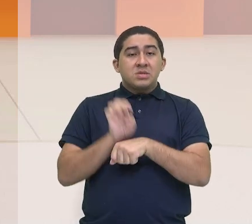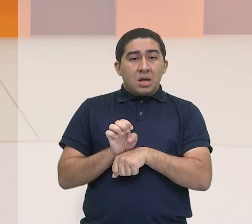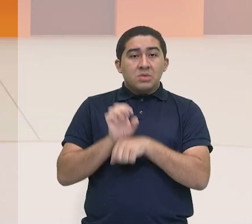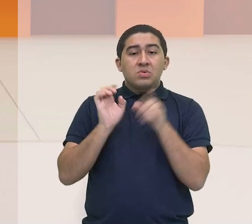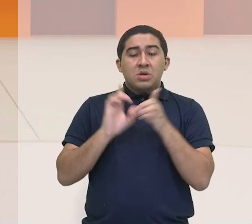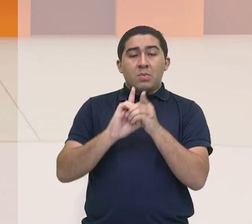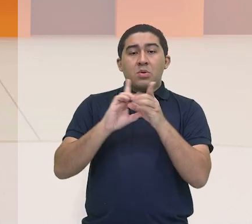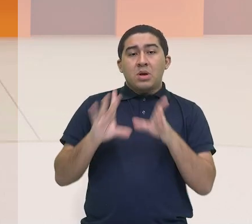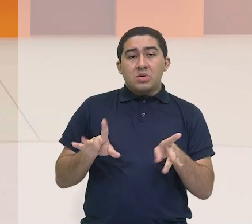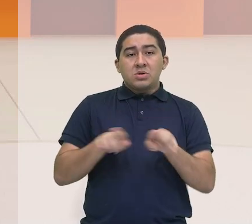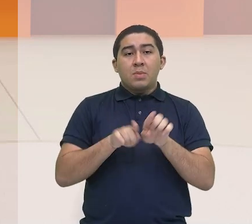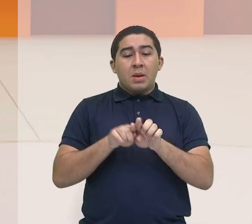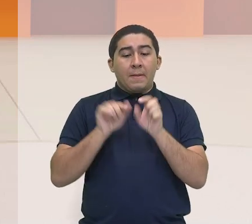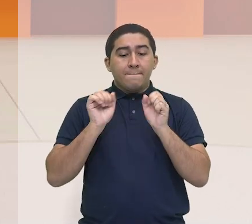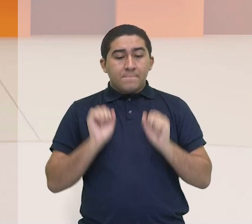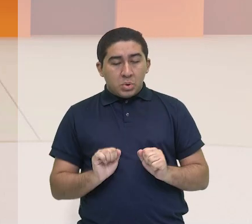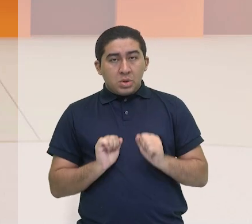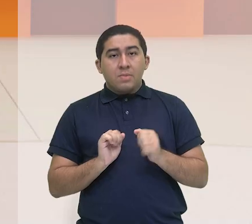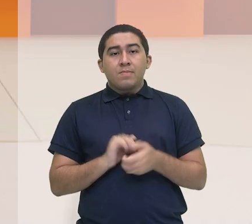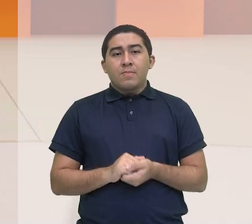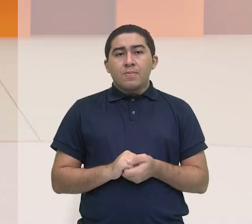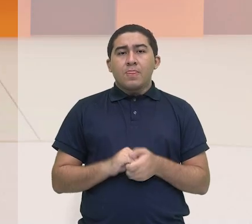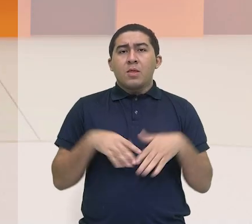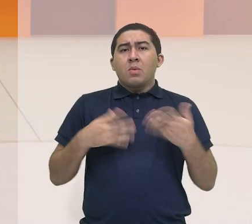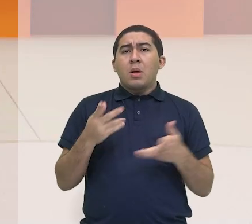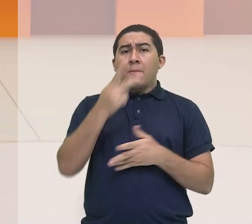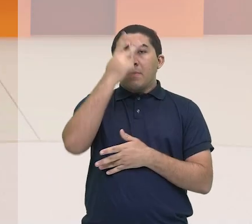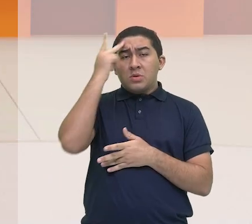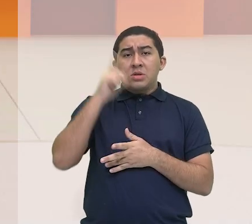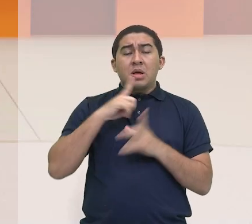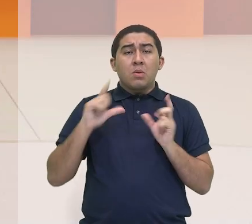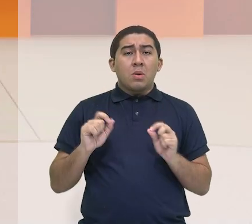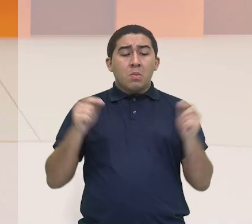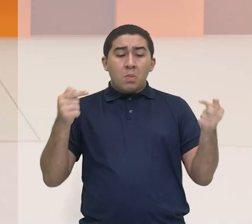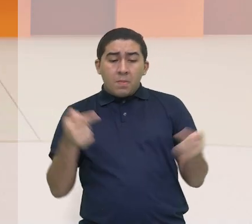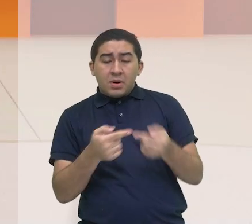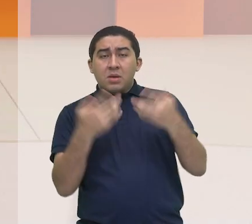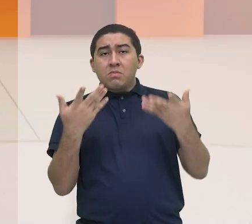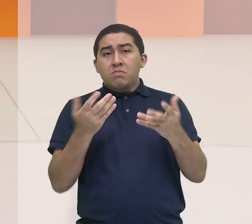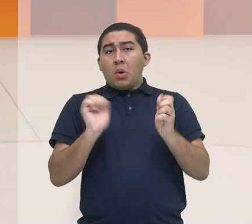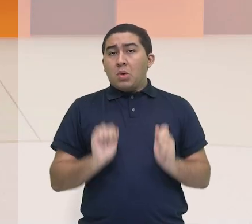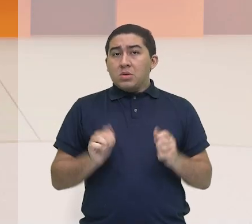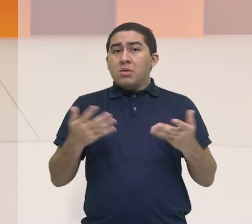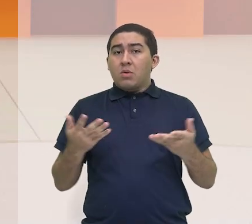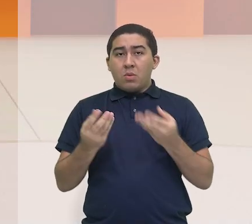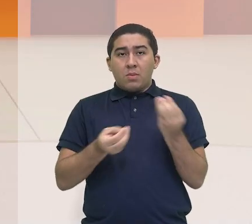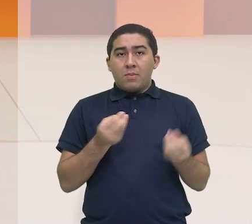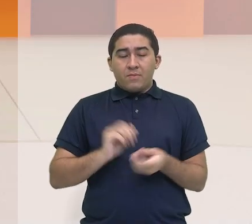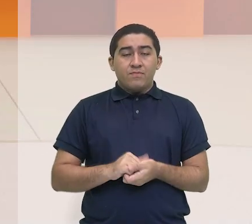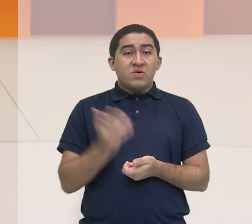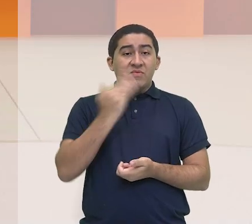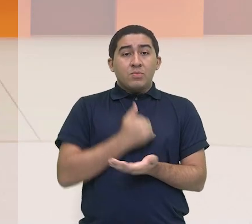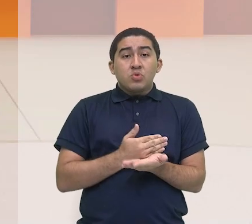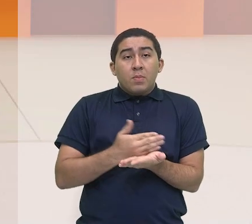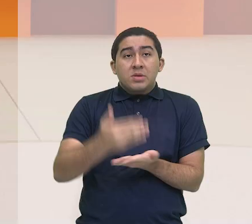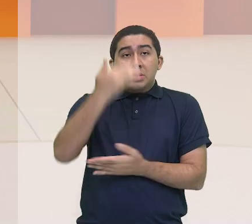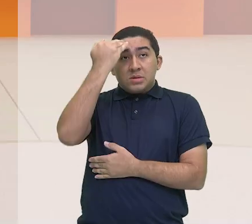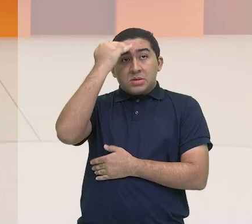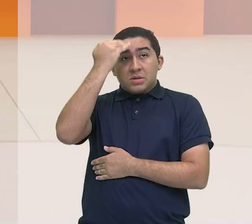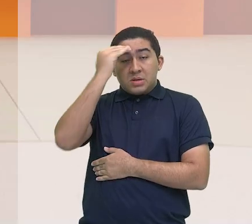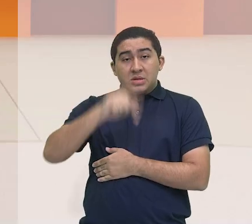democrático e poder, a legitimidade. Quem é que me dá esse poder? Perfeito, então? Vamos lá, então. Vamos começar